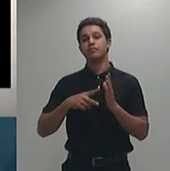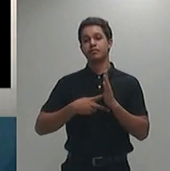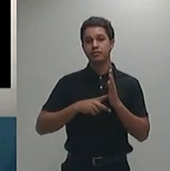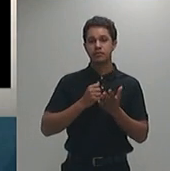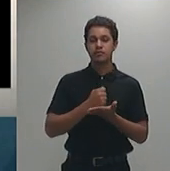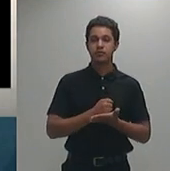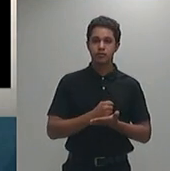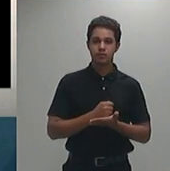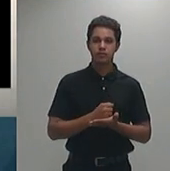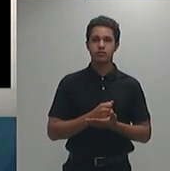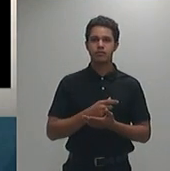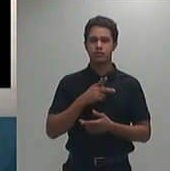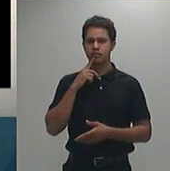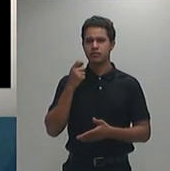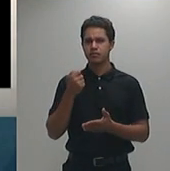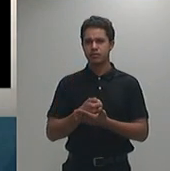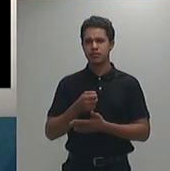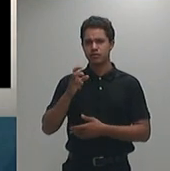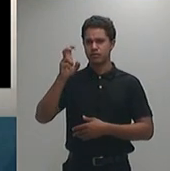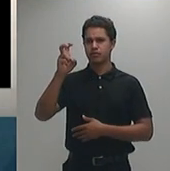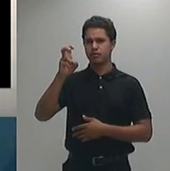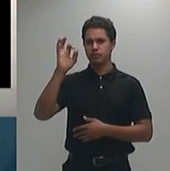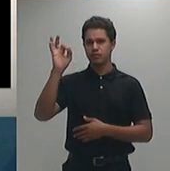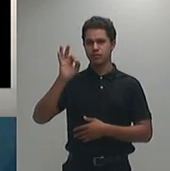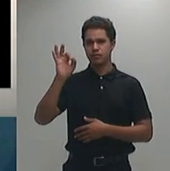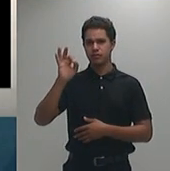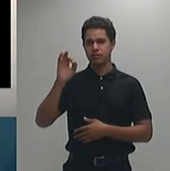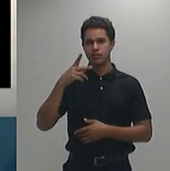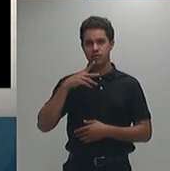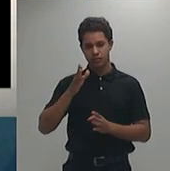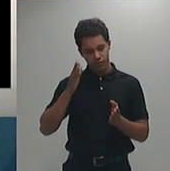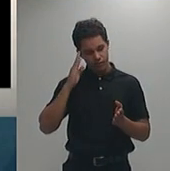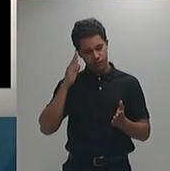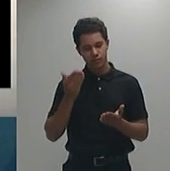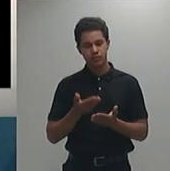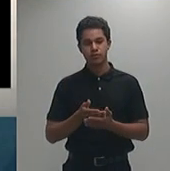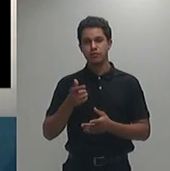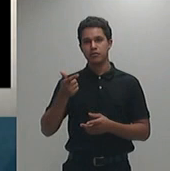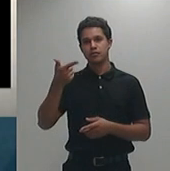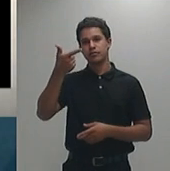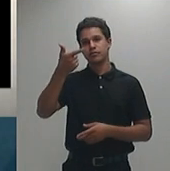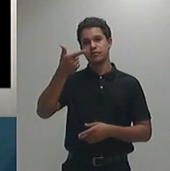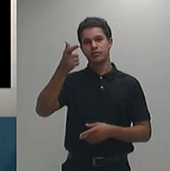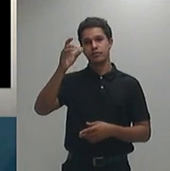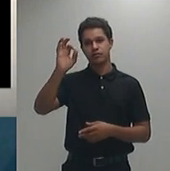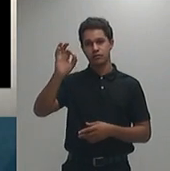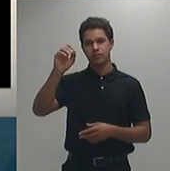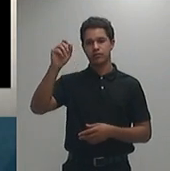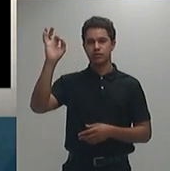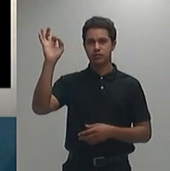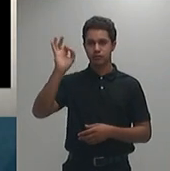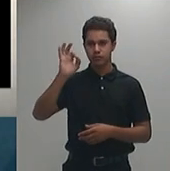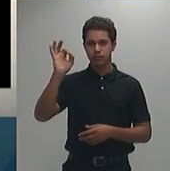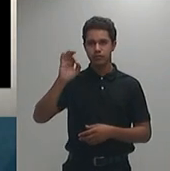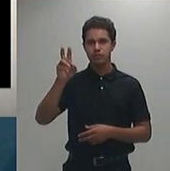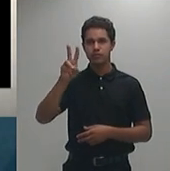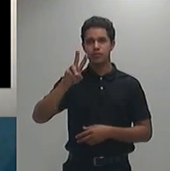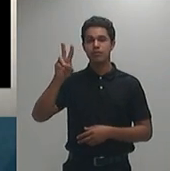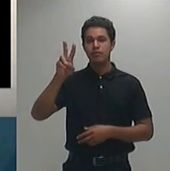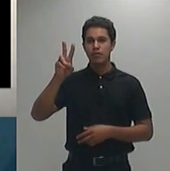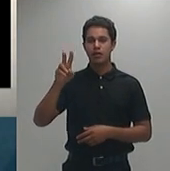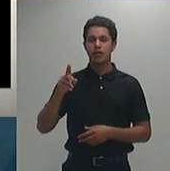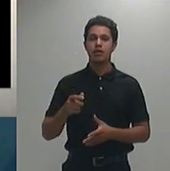5 porcento como tô um e vinte por cento do valor da indenização isso infelizmente